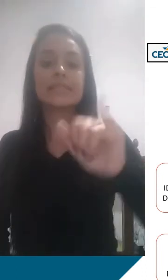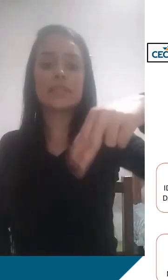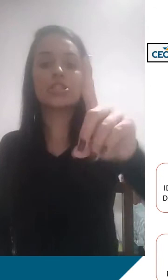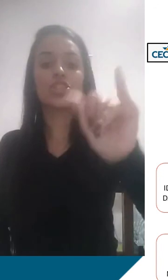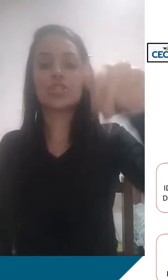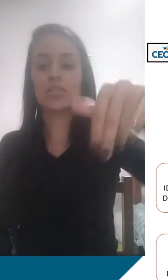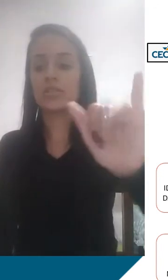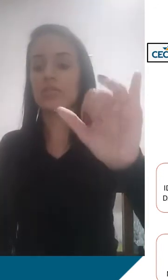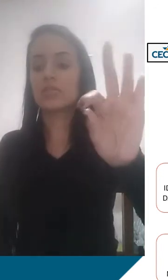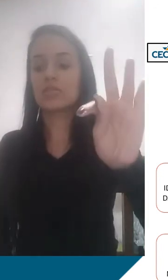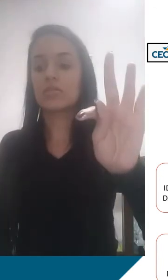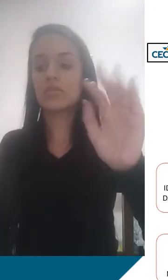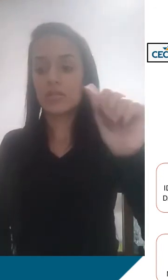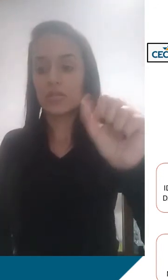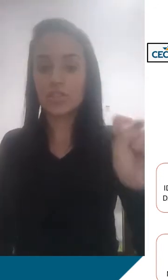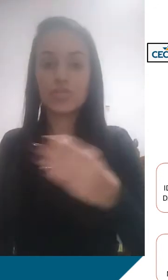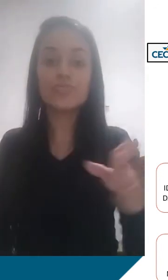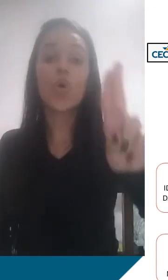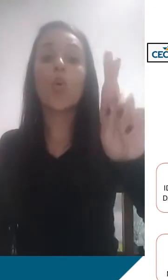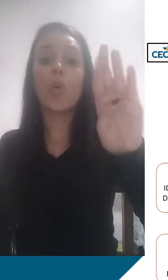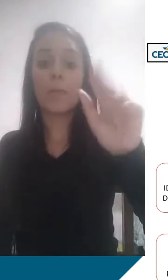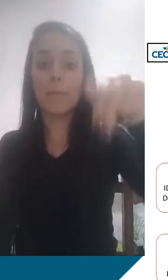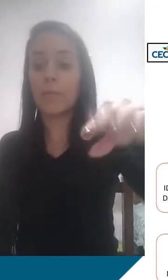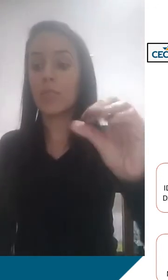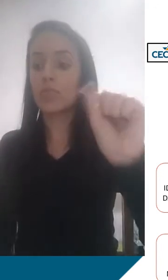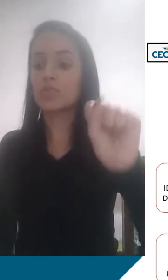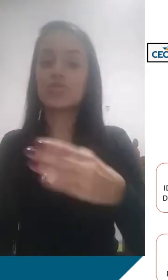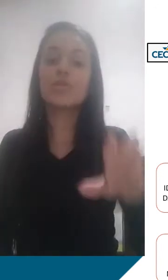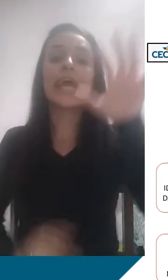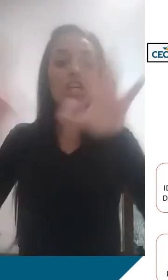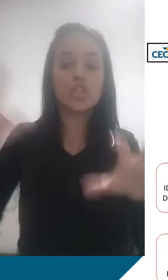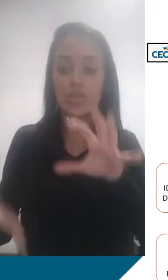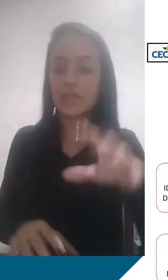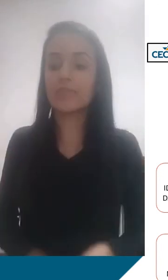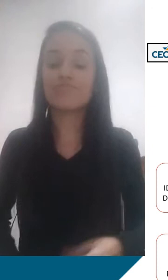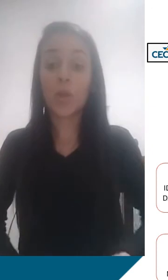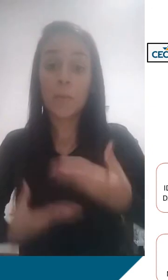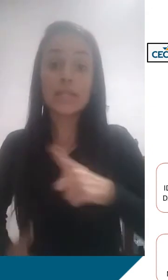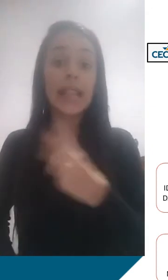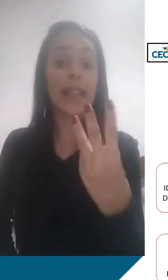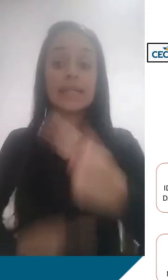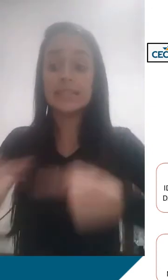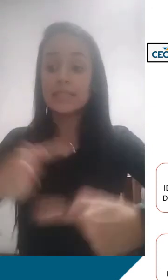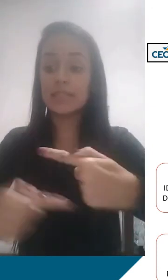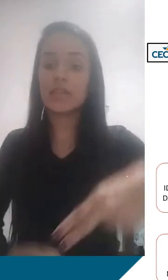também conhecida como indianista, ultrarromântica ou mal do século, e condoreira ou poesia